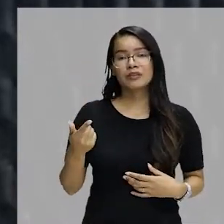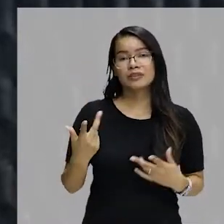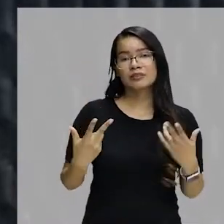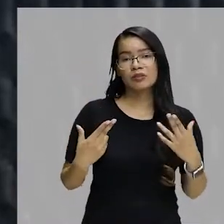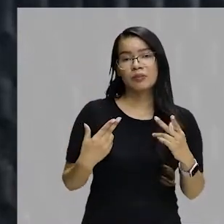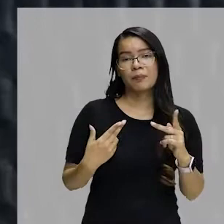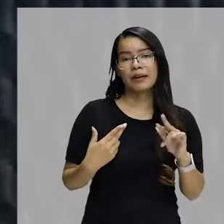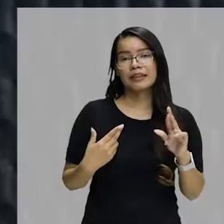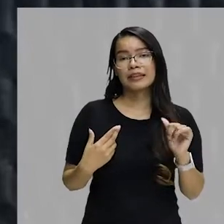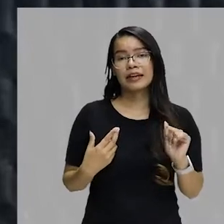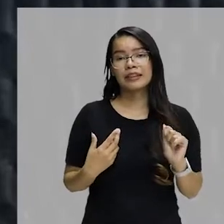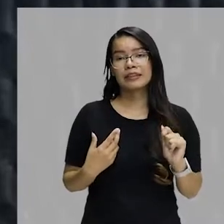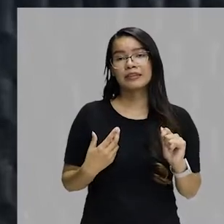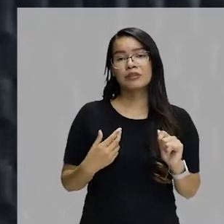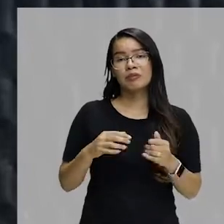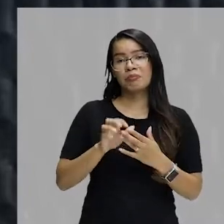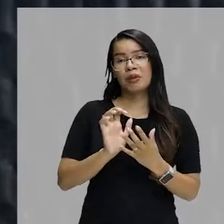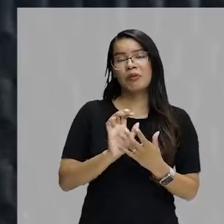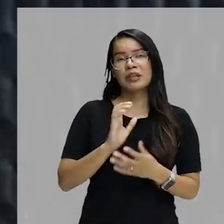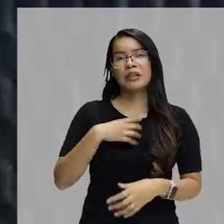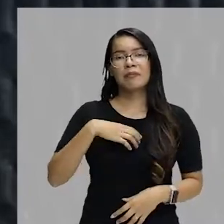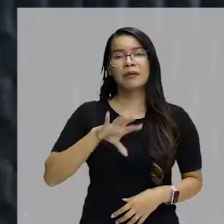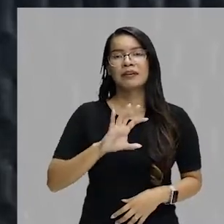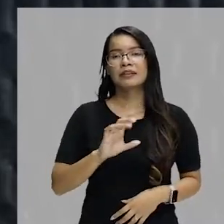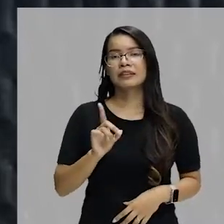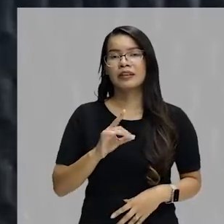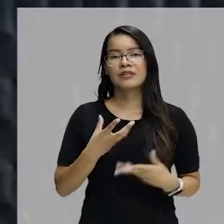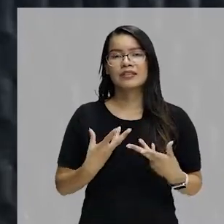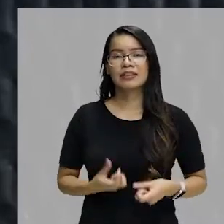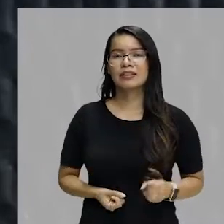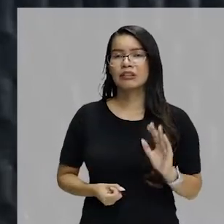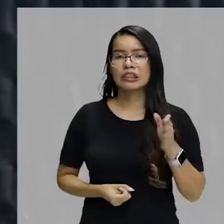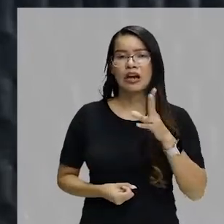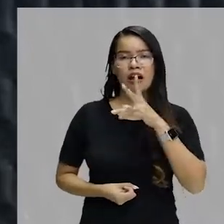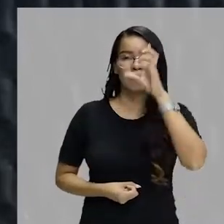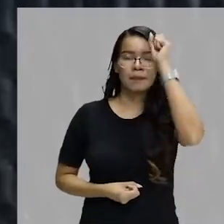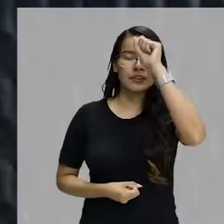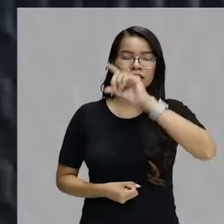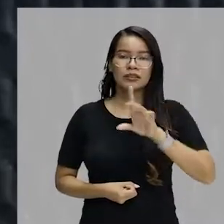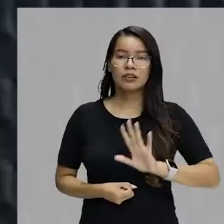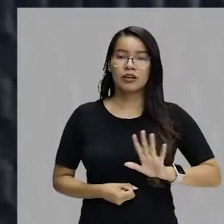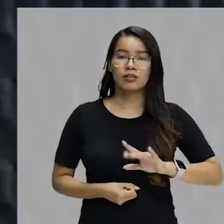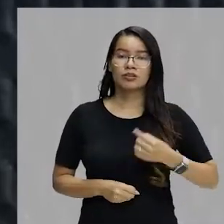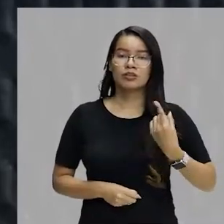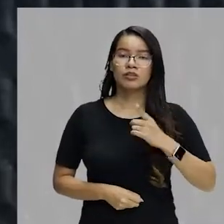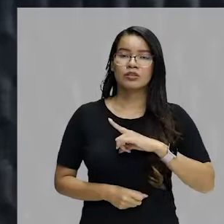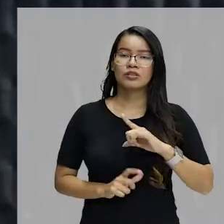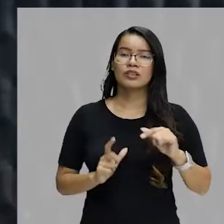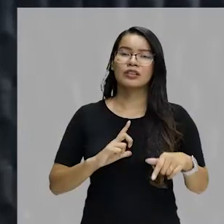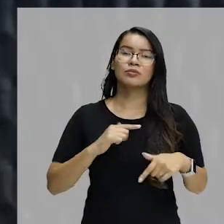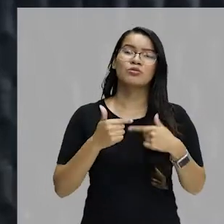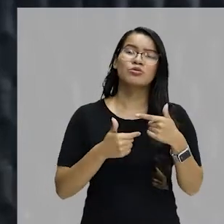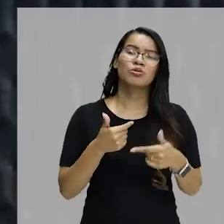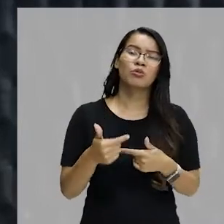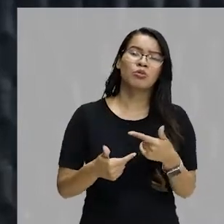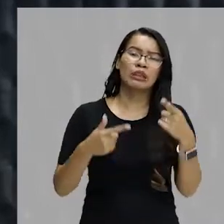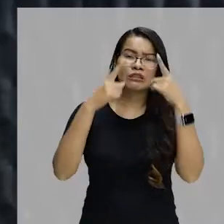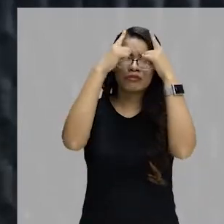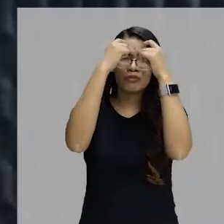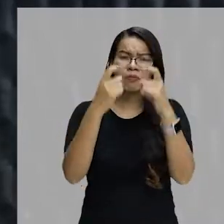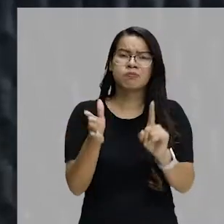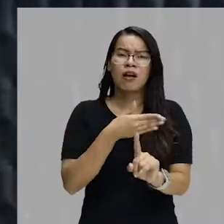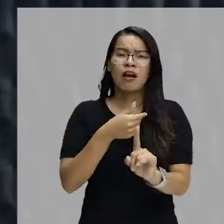Pará, do Piauí, da Bahia, das Platinas, elas não aceitaram de imediato. Nós vamos ter lutas violentas e sanguinárias, inclusive